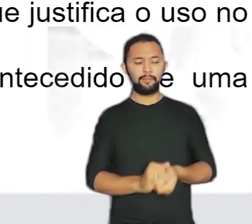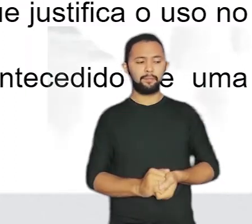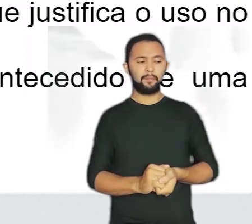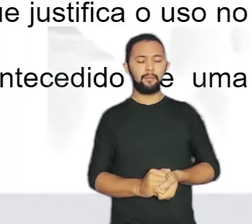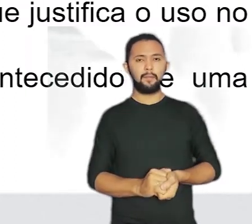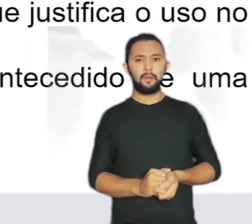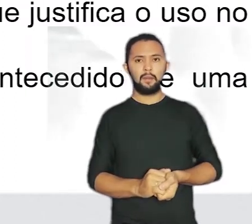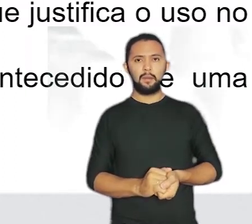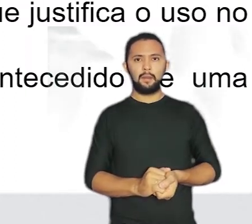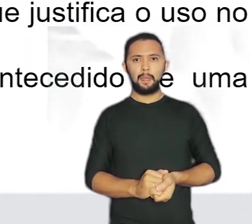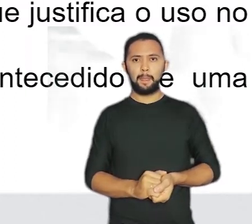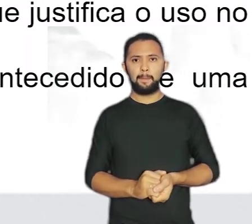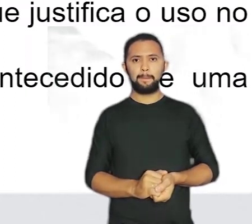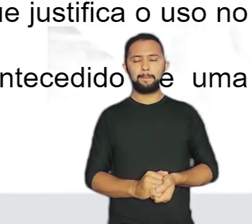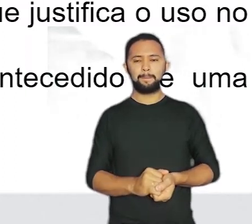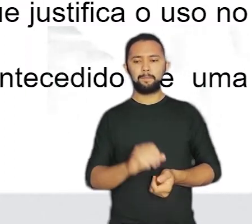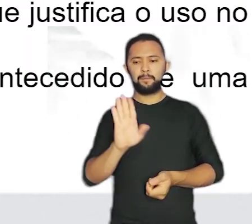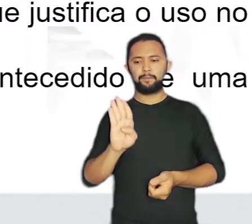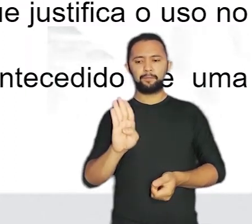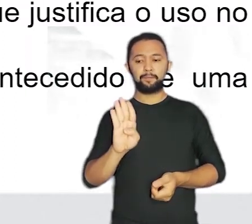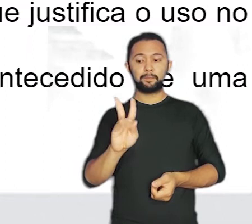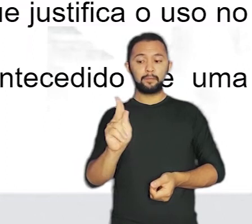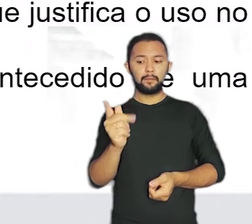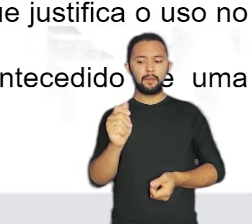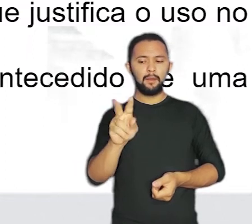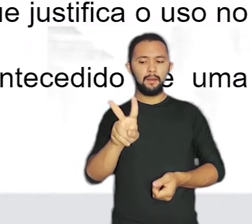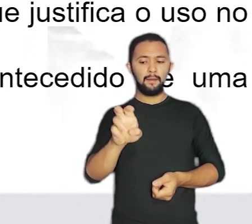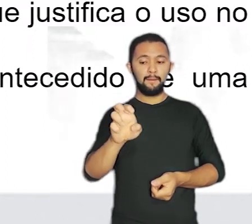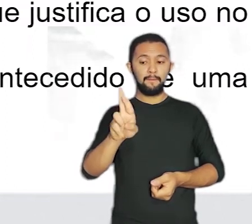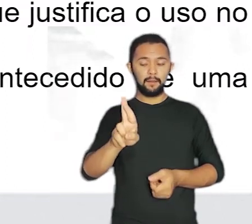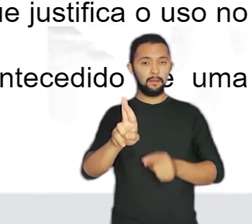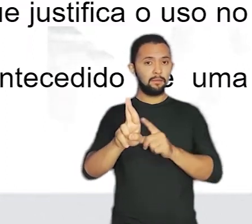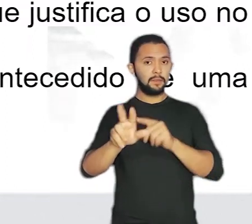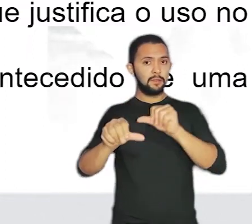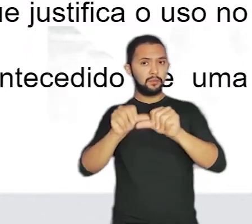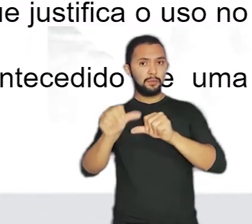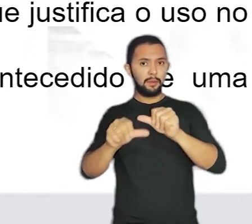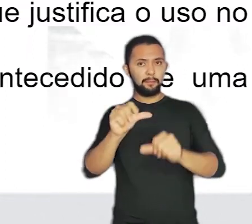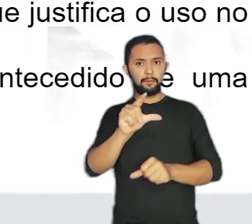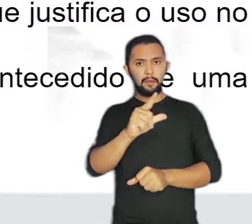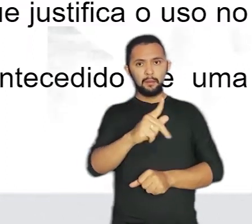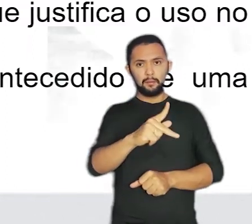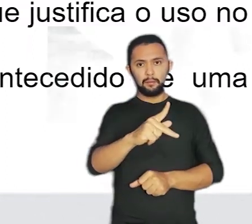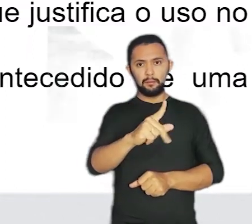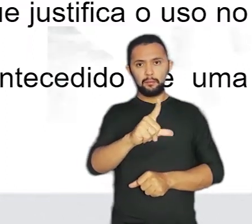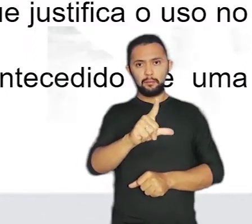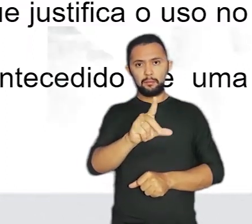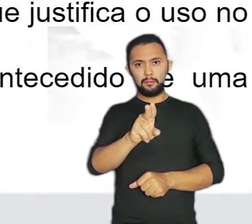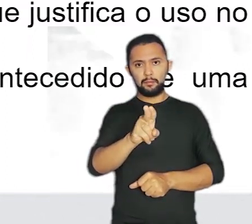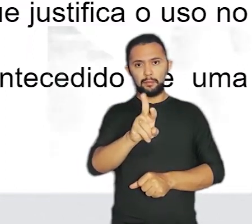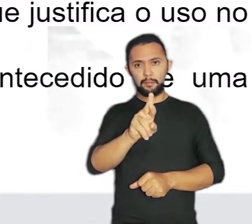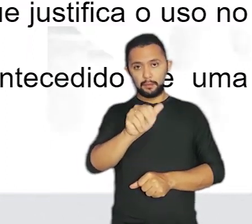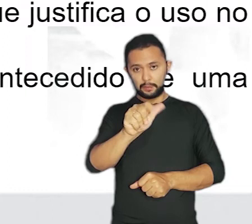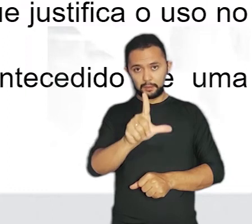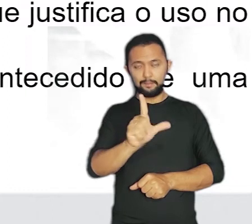para o plural haviam? Não, tá? O verbo haver, no sentido de existir, ele não fica no plural. Letra C, conforme a variedade